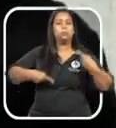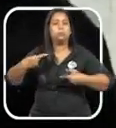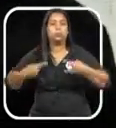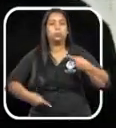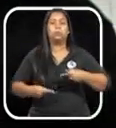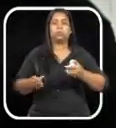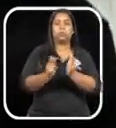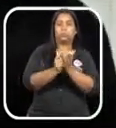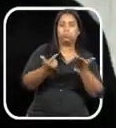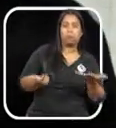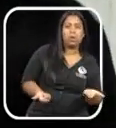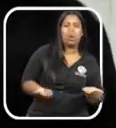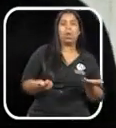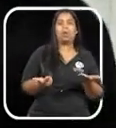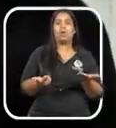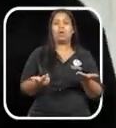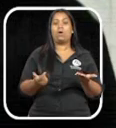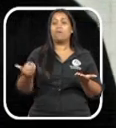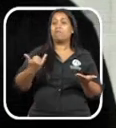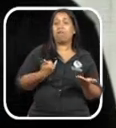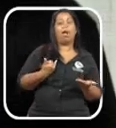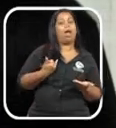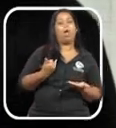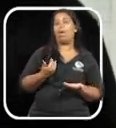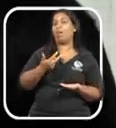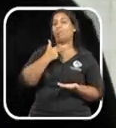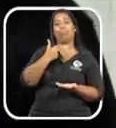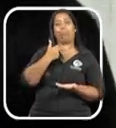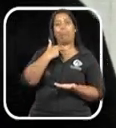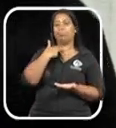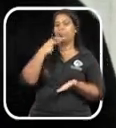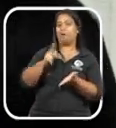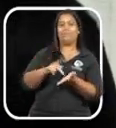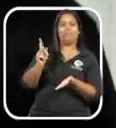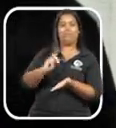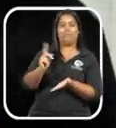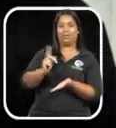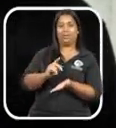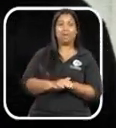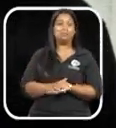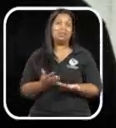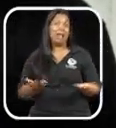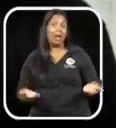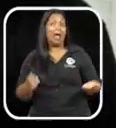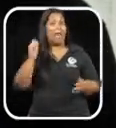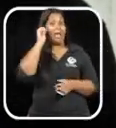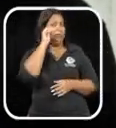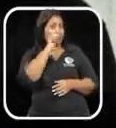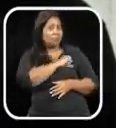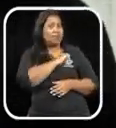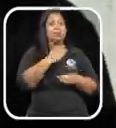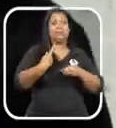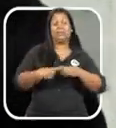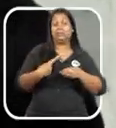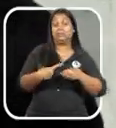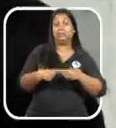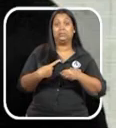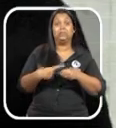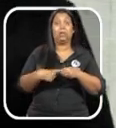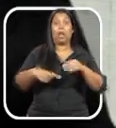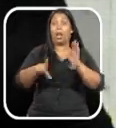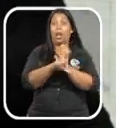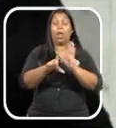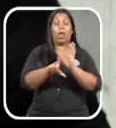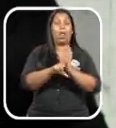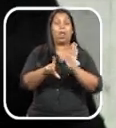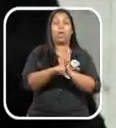uma das cidades que tem mais leis suspensas, mais leis vetadas, esse tipo de coisa. E a pessoa sempre acha que são leis absurdas, né? Que são